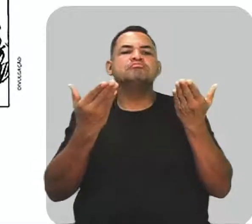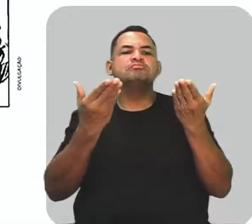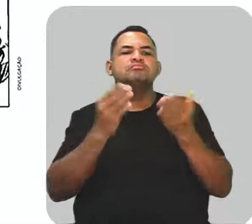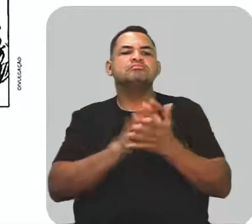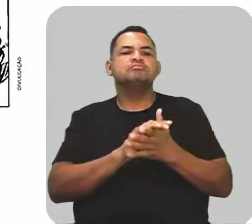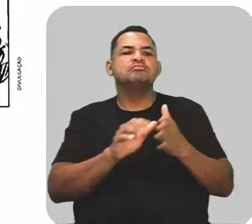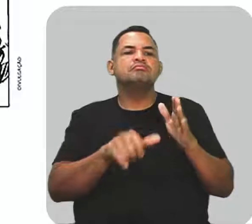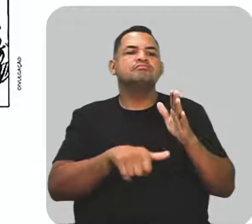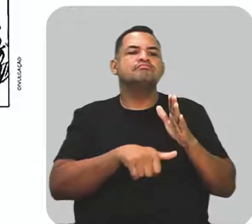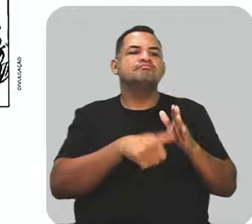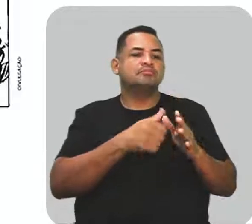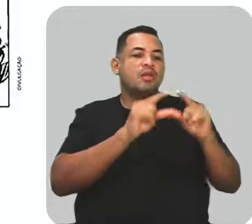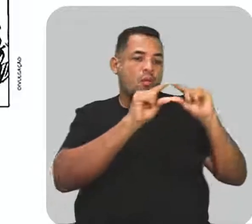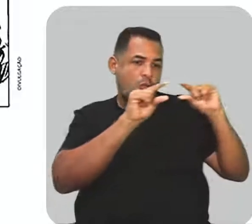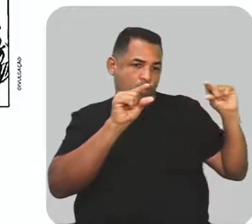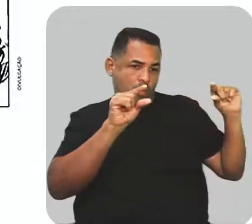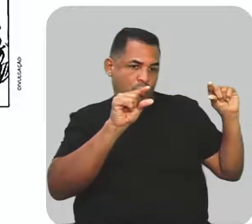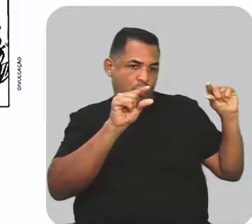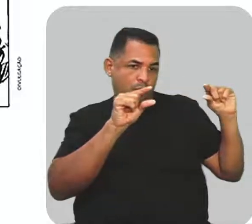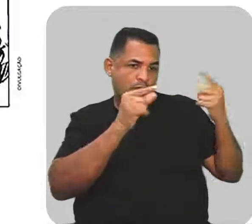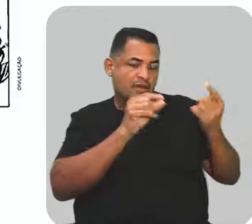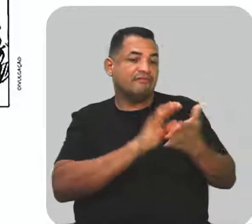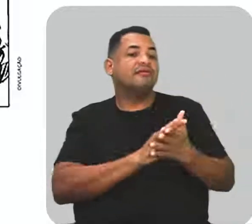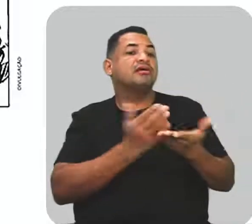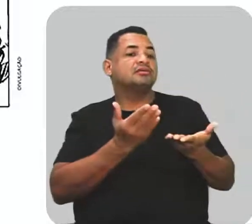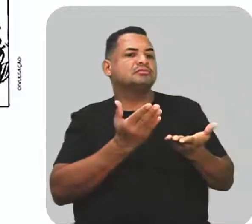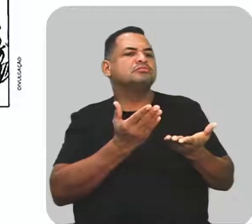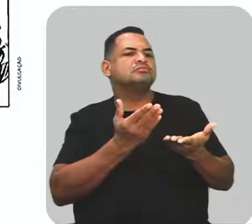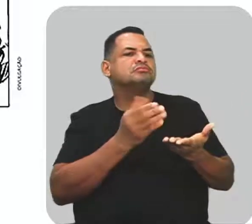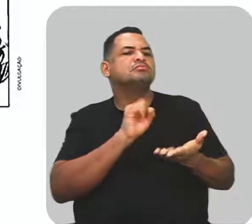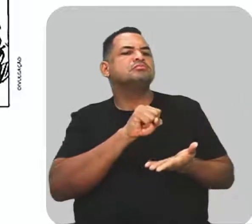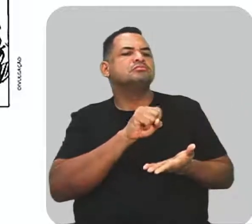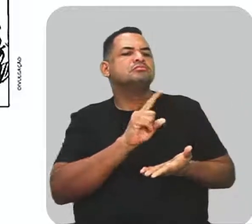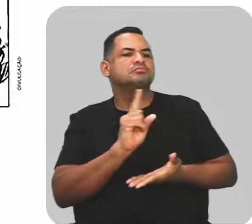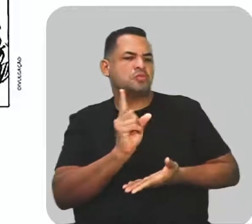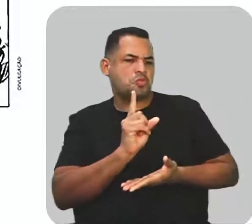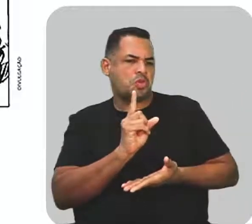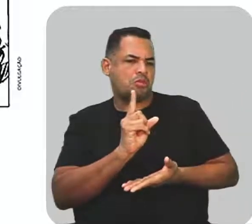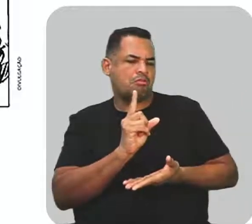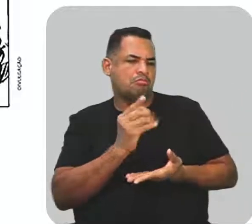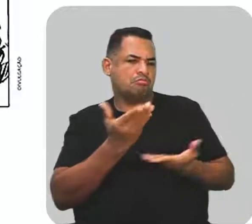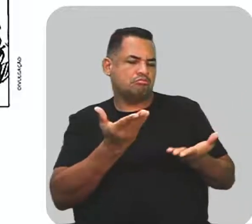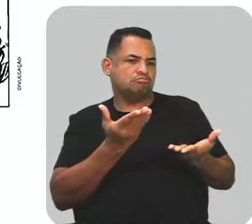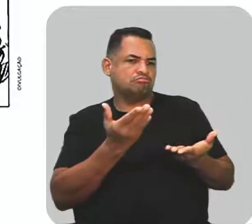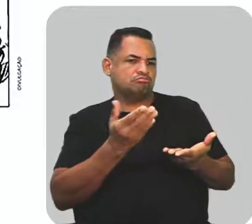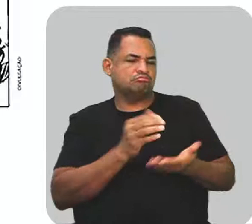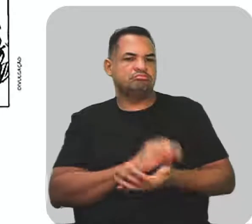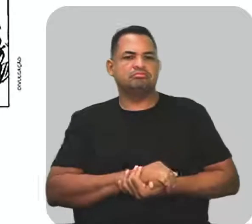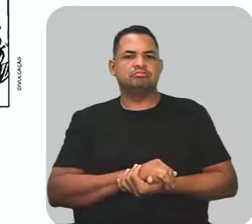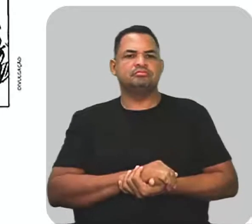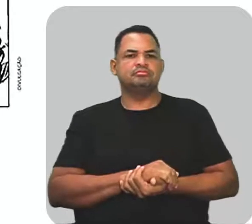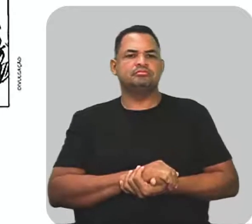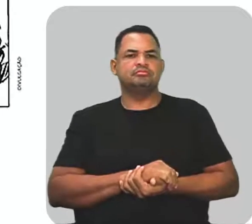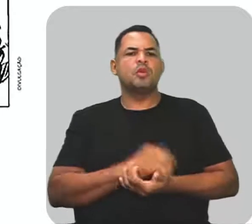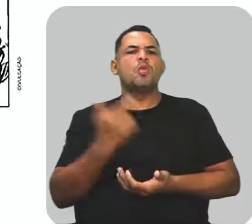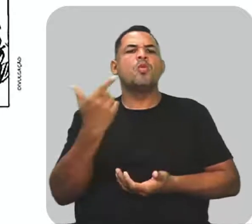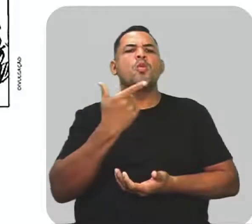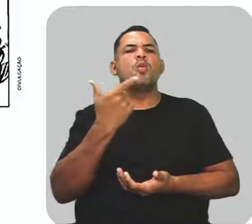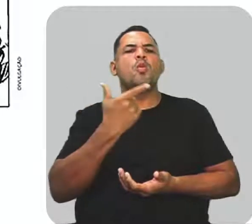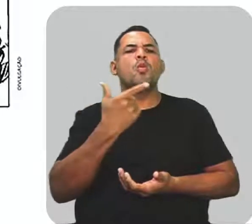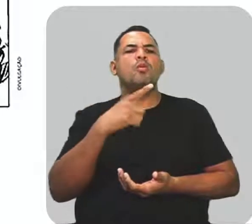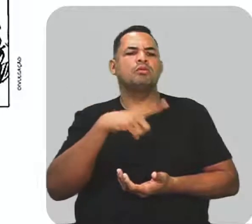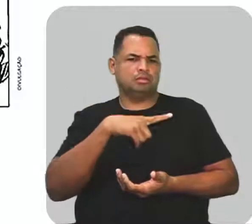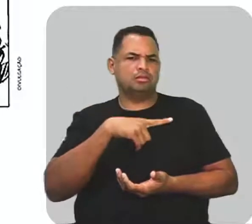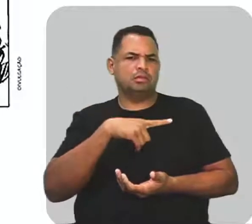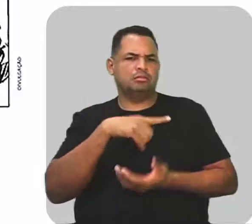quadro, nós temos uma frase, sim ou não? Beleza. No segundo quadro, nós